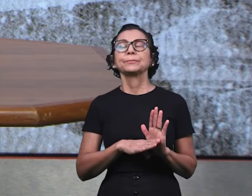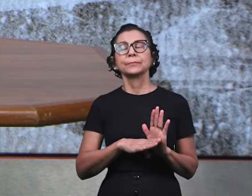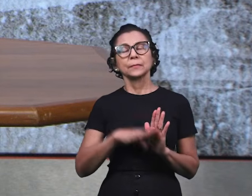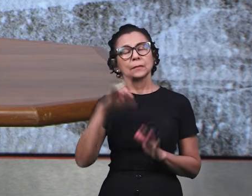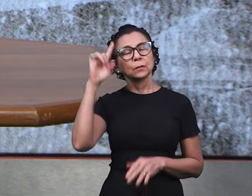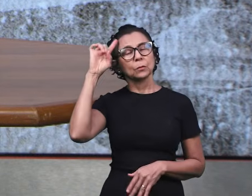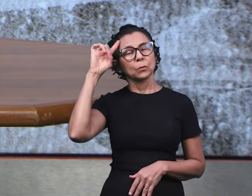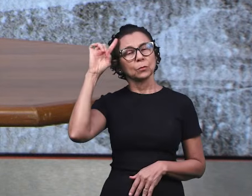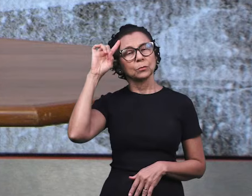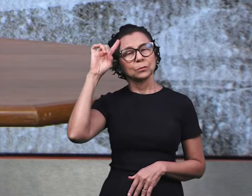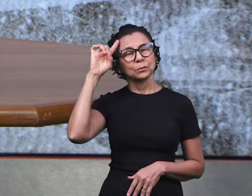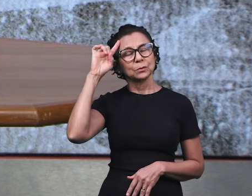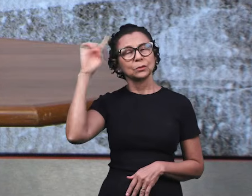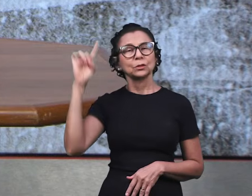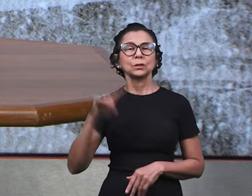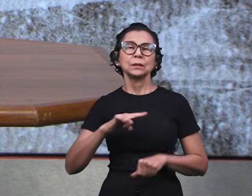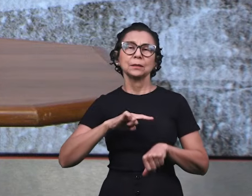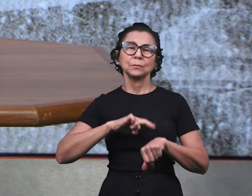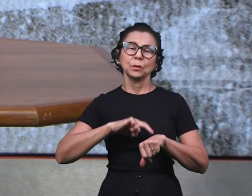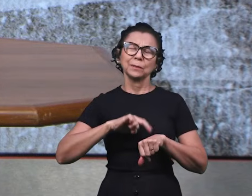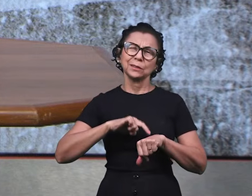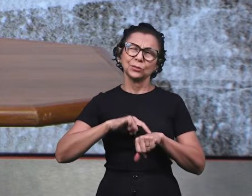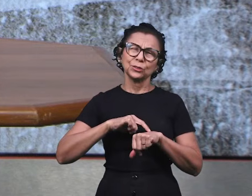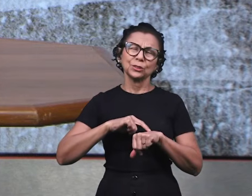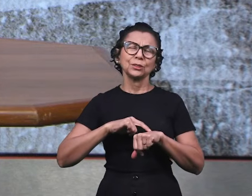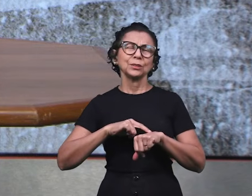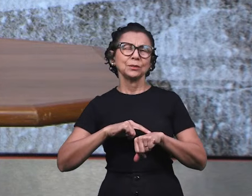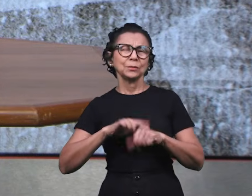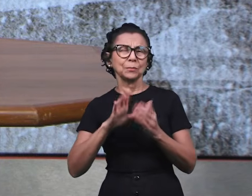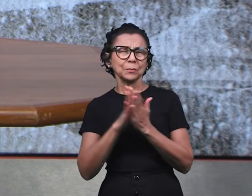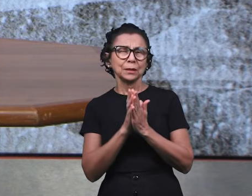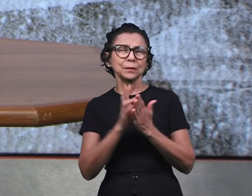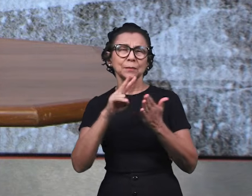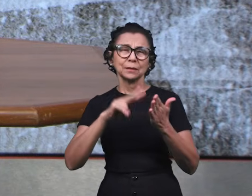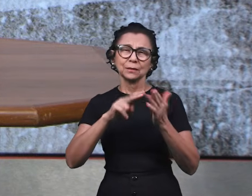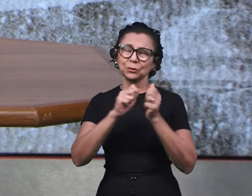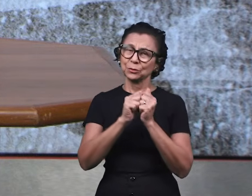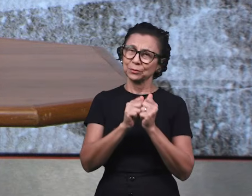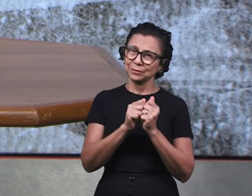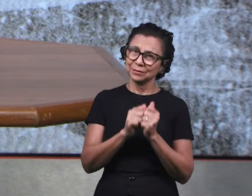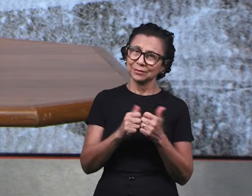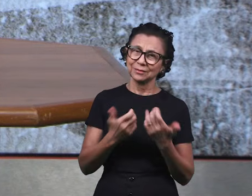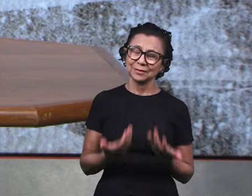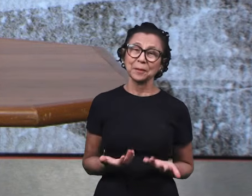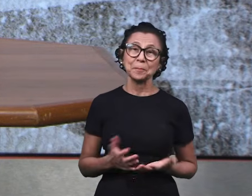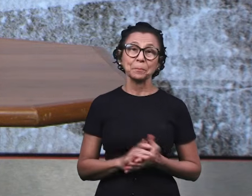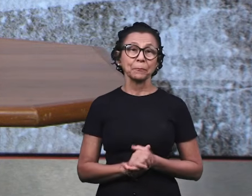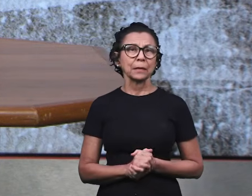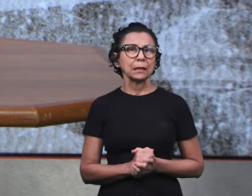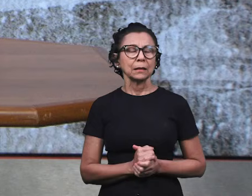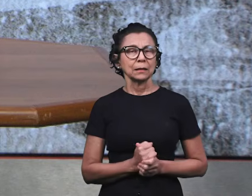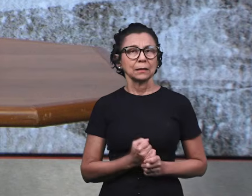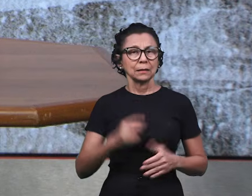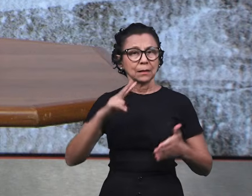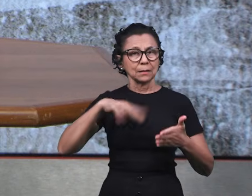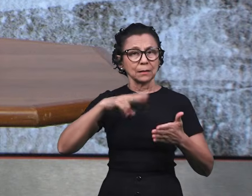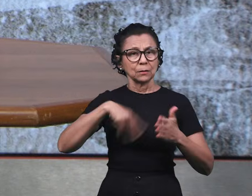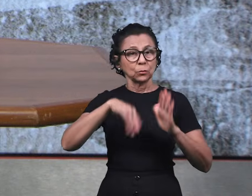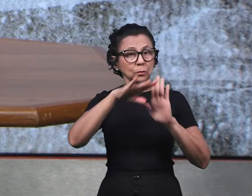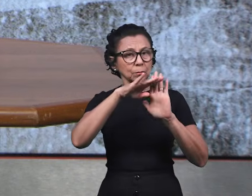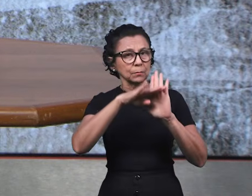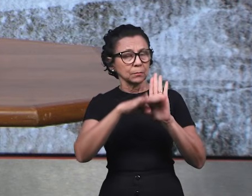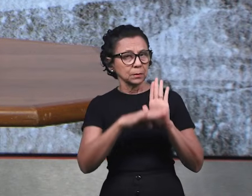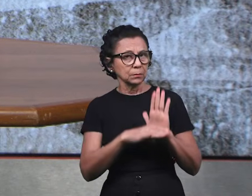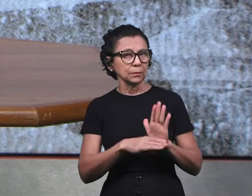dias nós reservamos um tempo para juntos lermos a palavra do Senhor. E na leitura sequencial que temos feito da